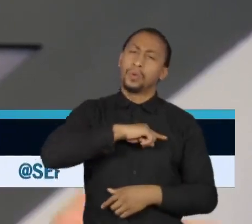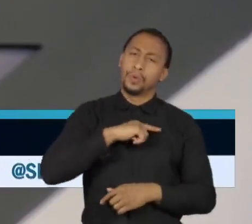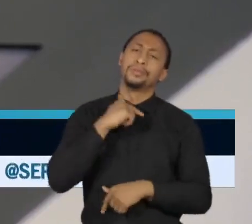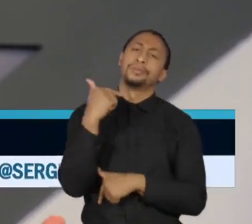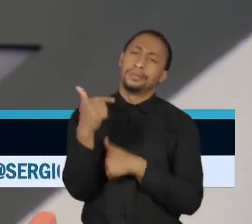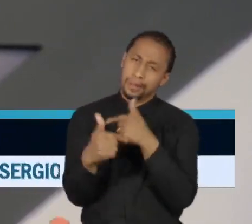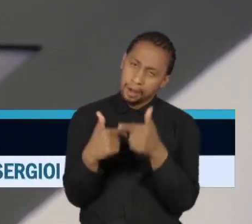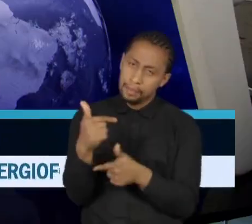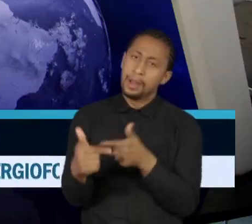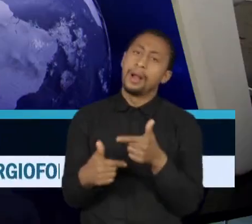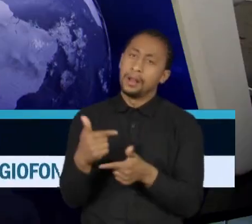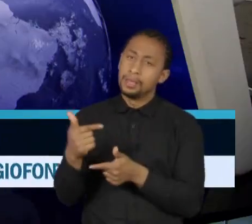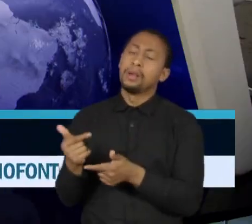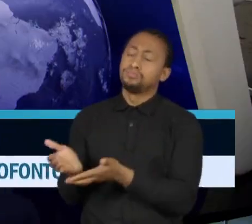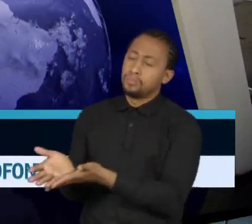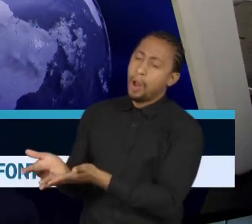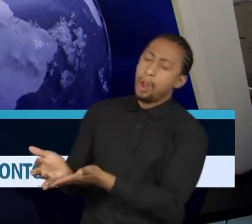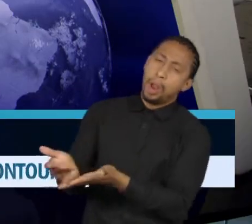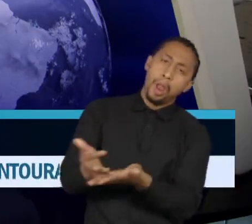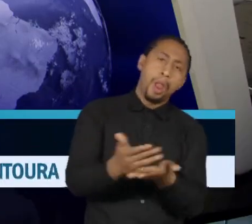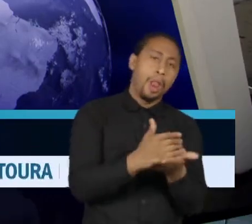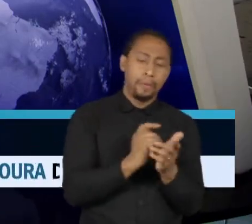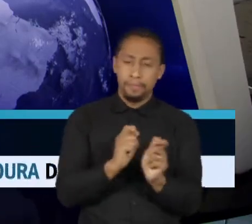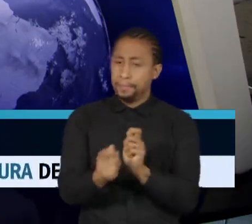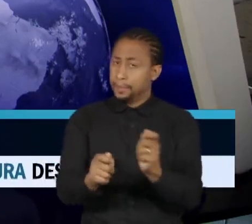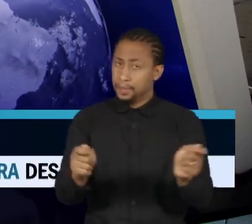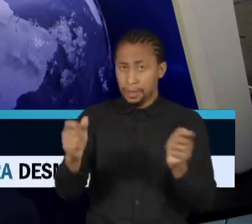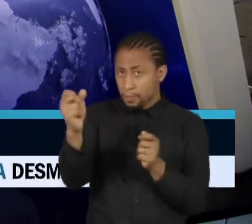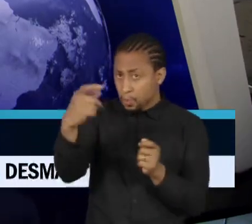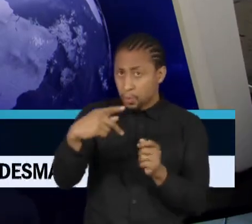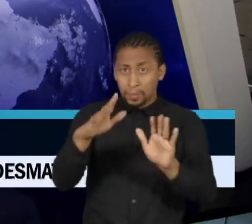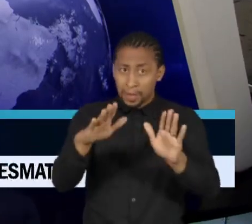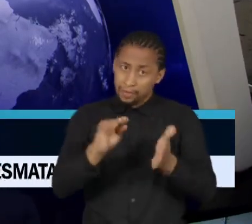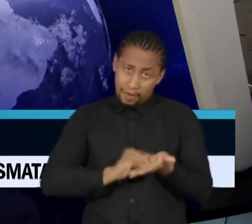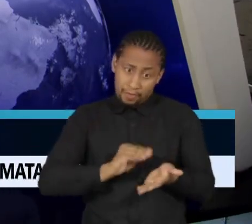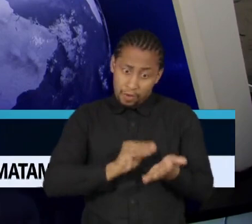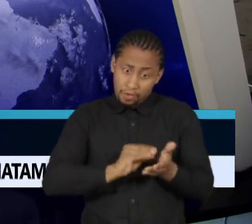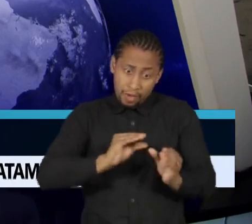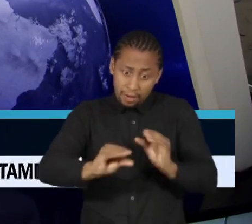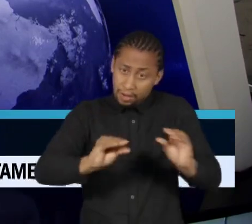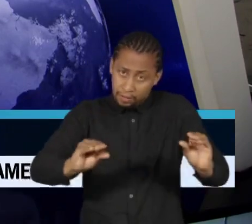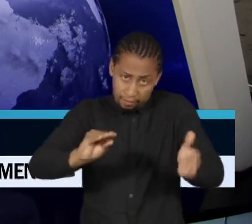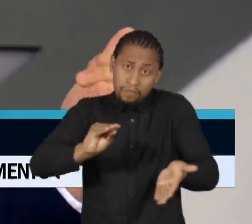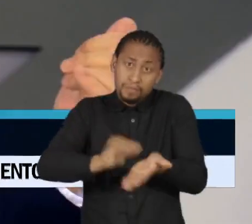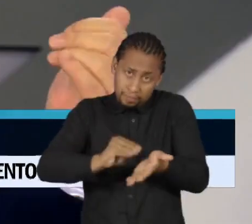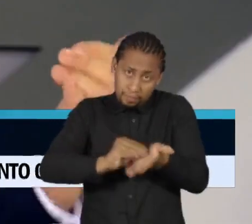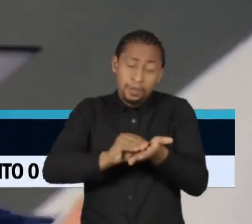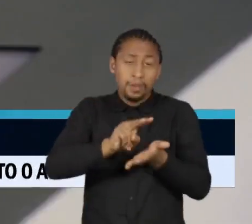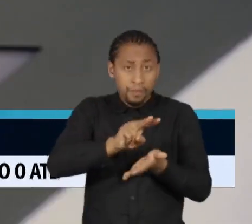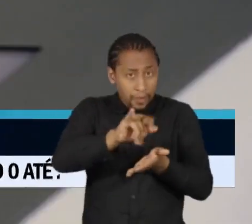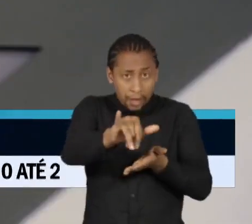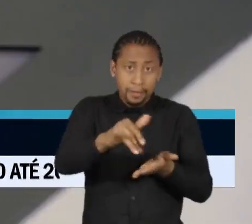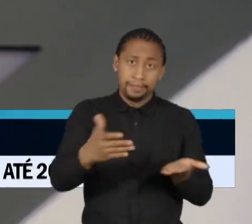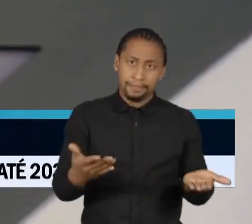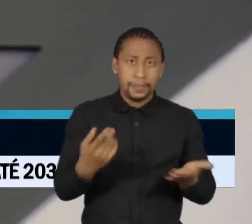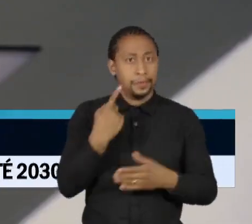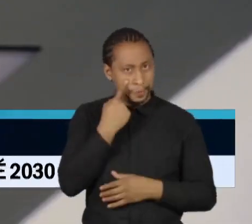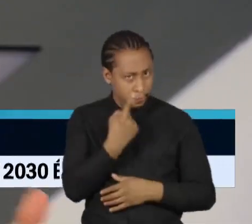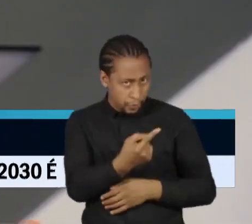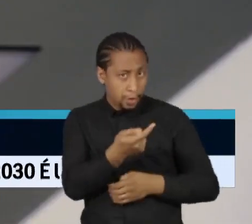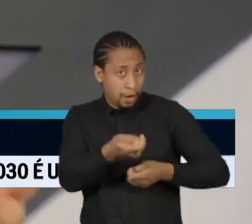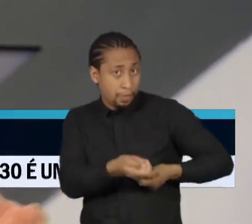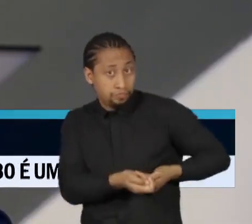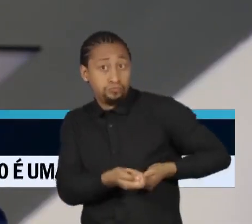para investimentos. Nós estamos vivendo um momento de grande escassez, né? De tudo, né? Eu vi que até o auxílio